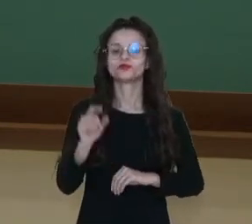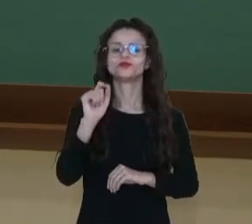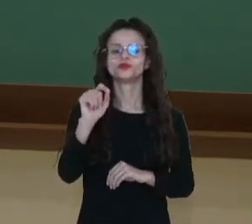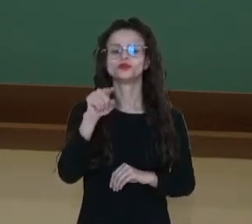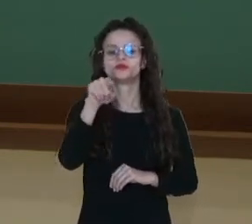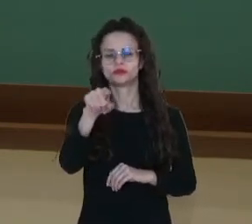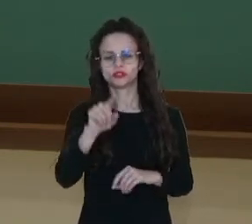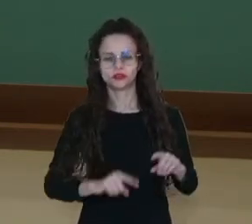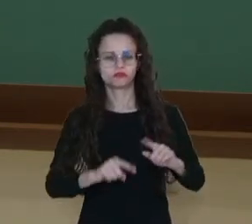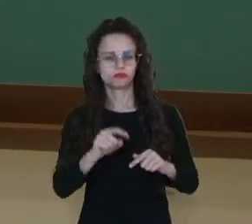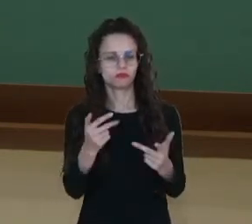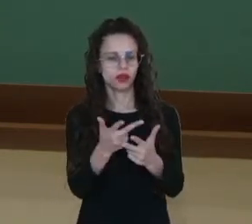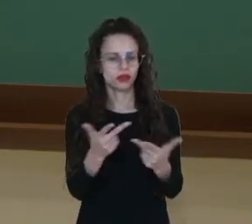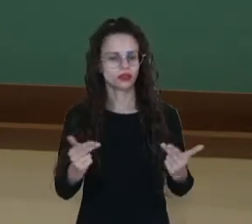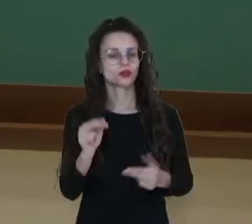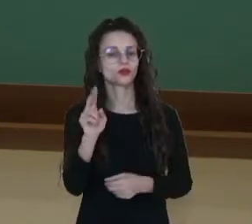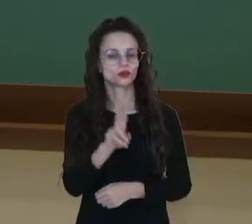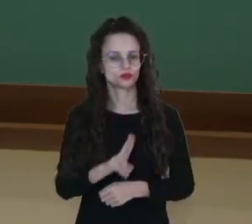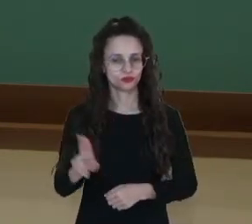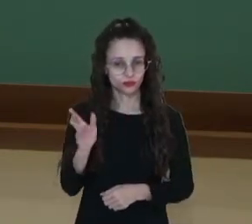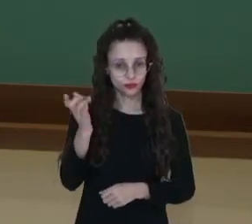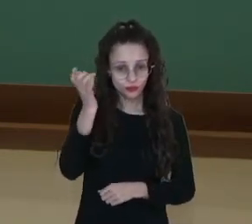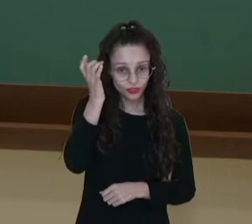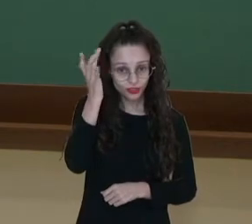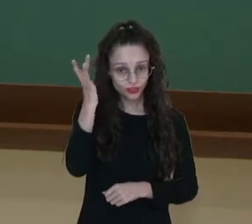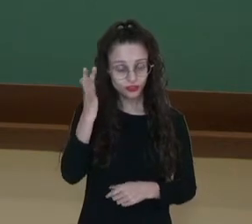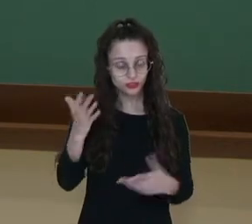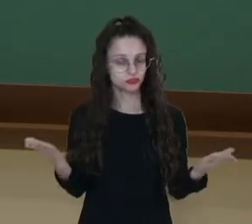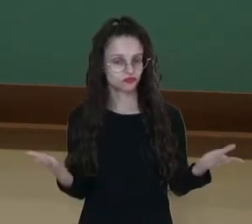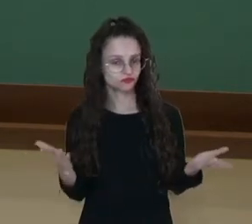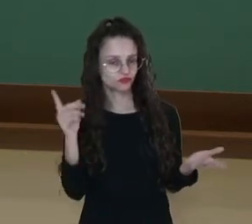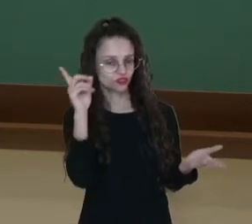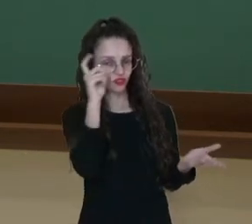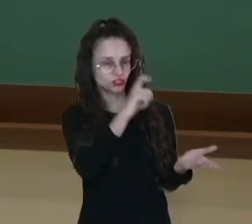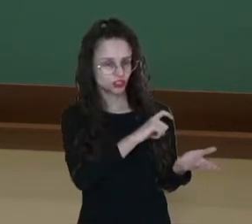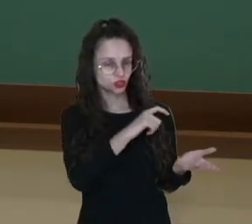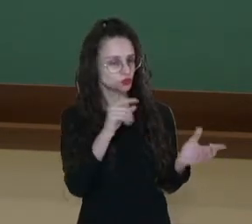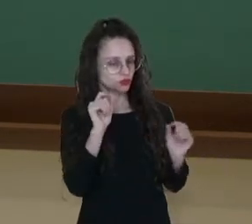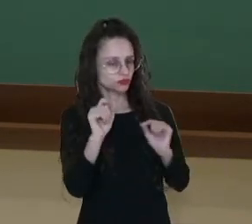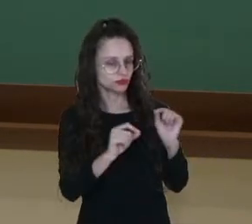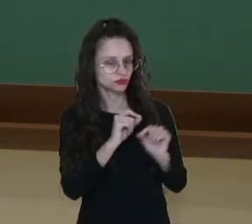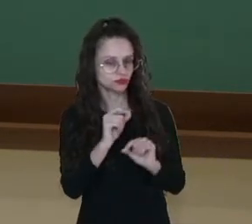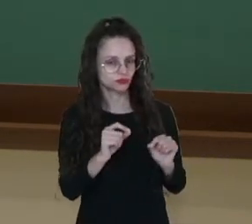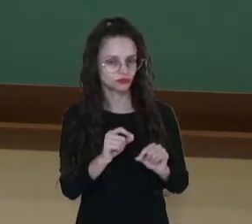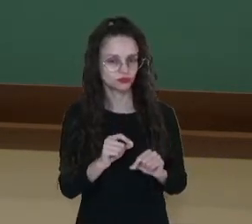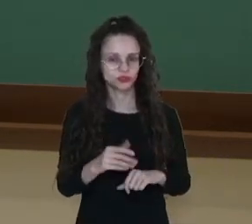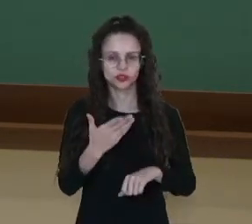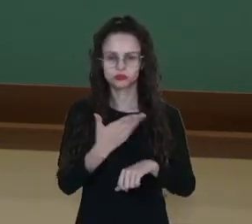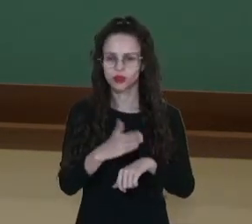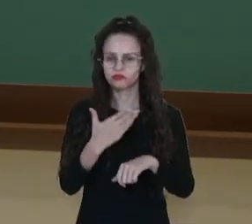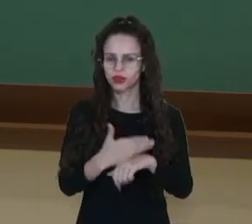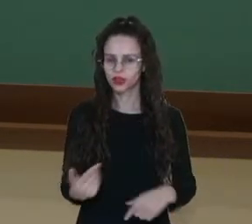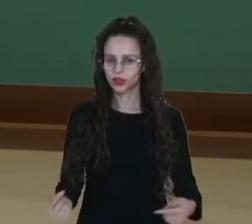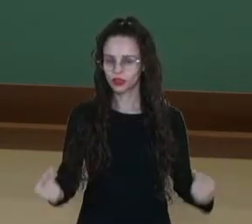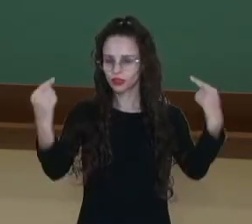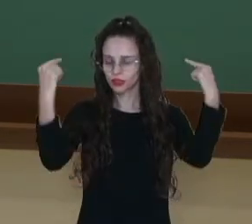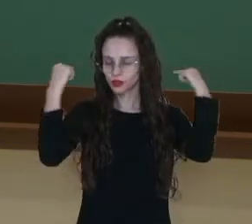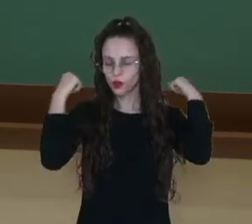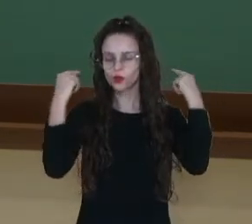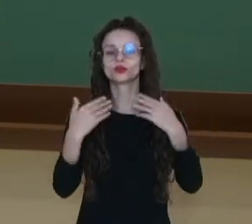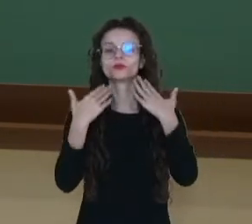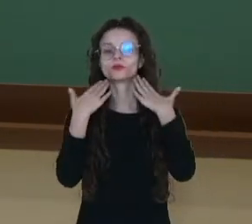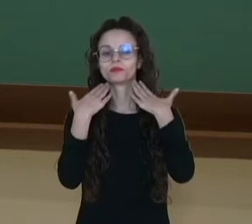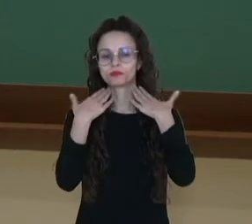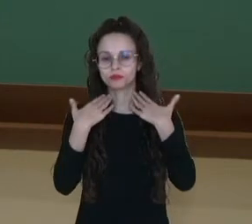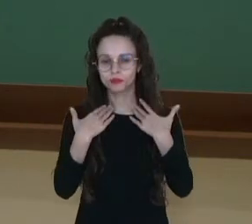materiais utilizados? Né? Foi fácil? Foi difícil? Foi trabalhado todas as costas, desde o